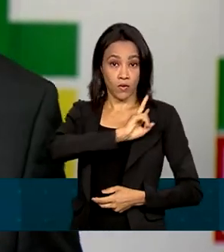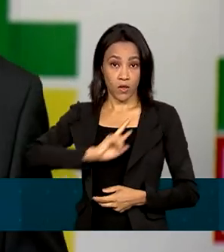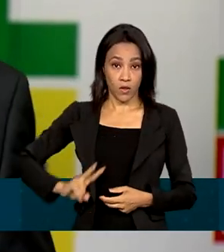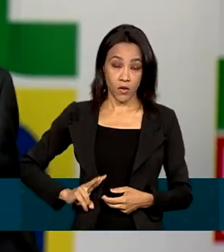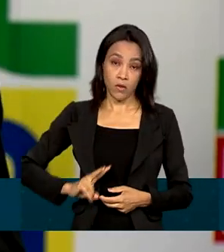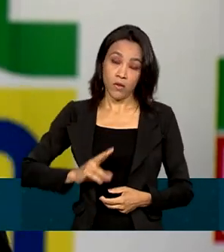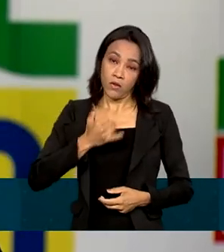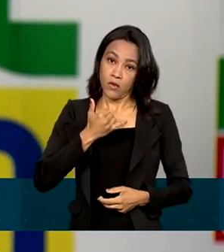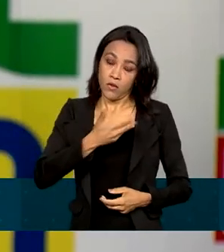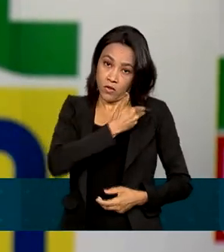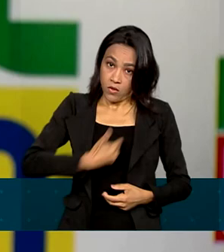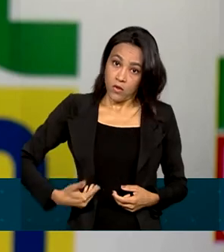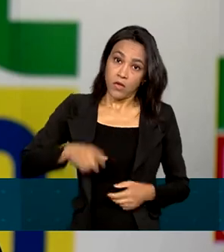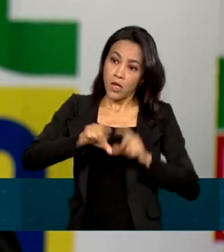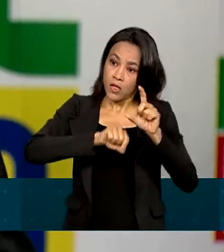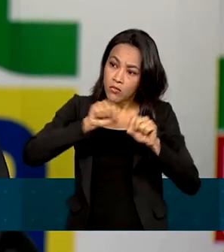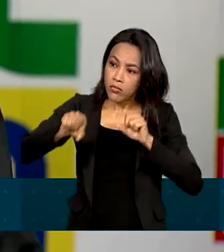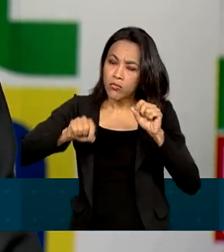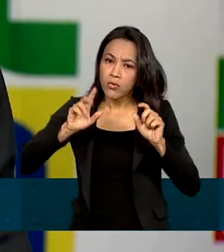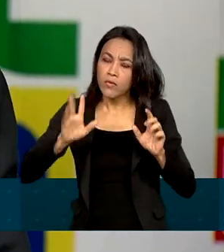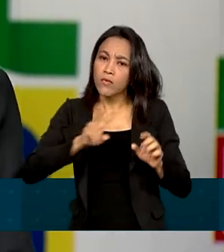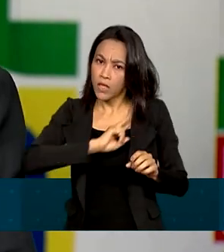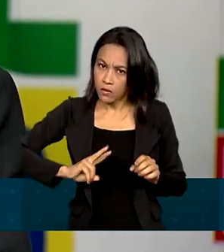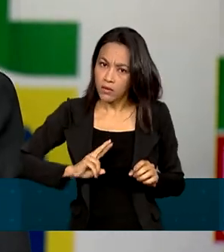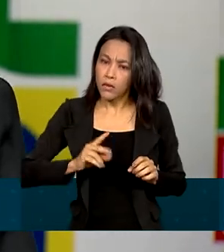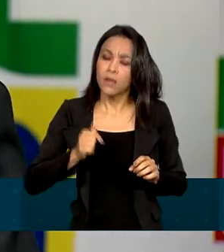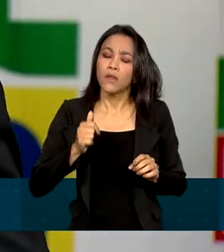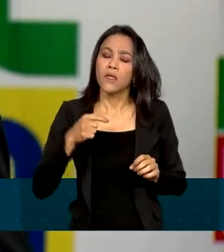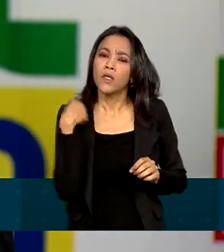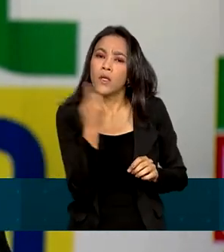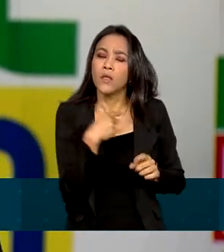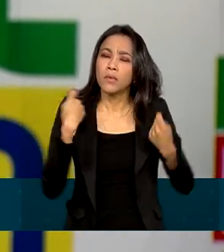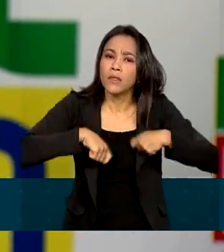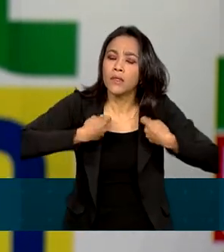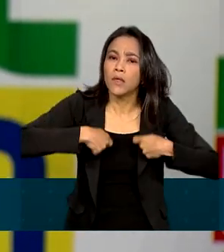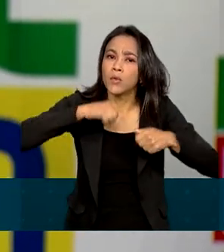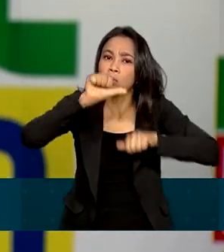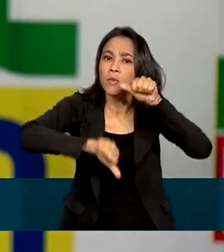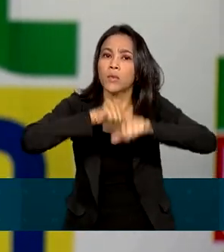gente possa construir as mudanças que nós precisamos fazer no nosso país.